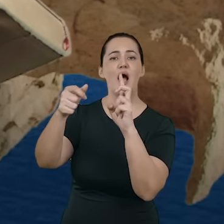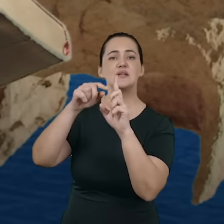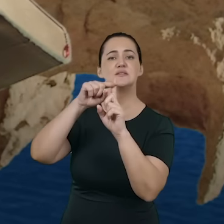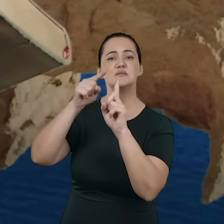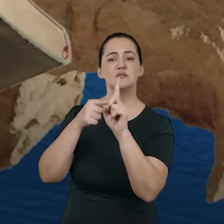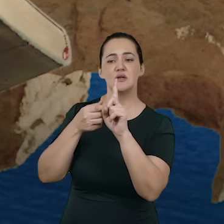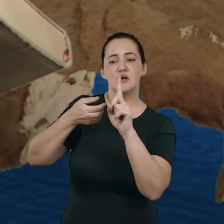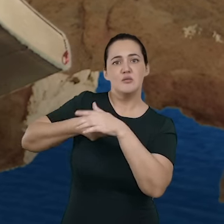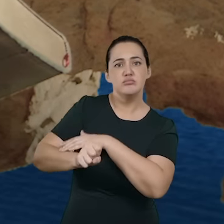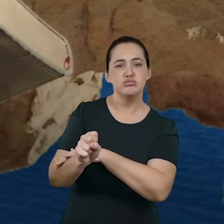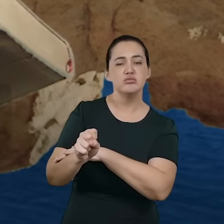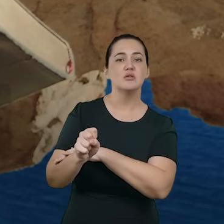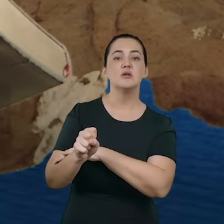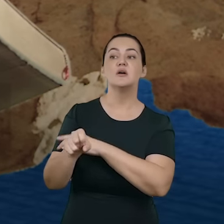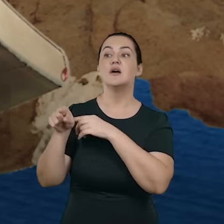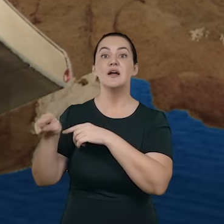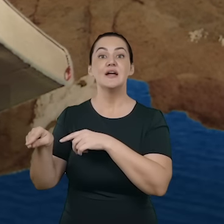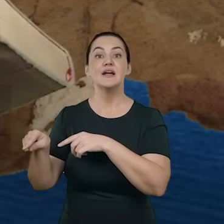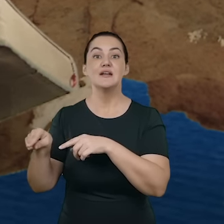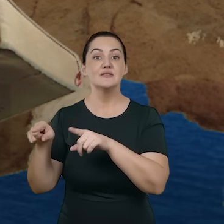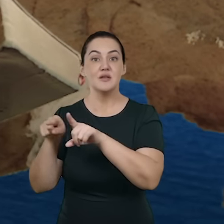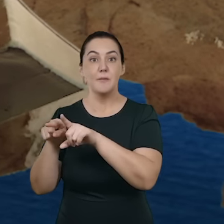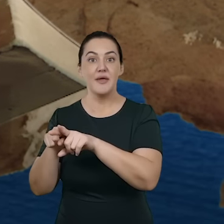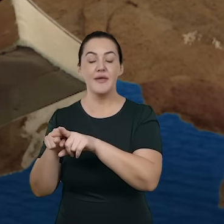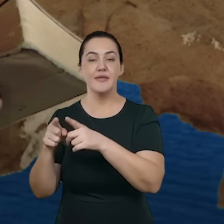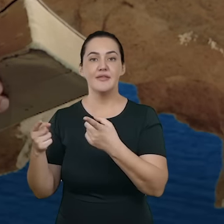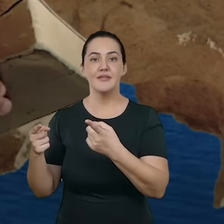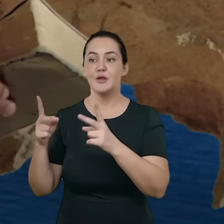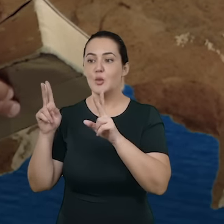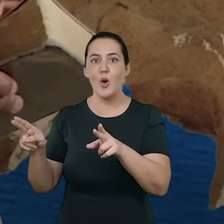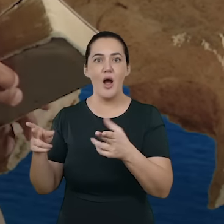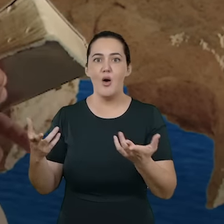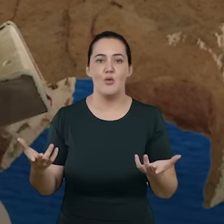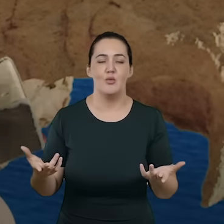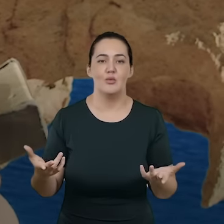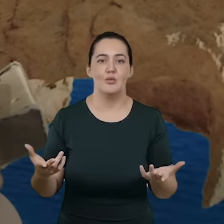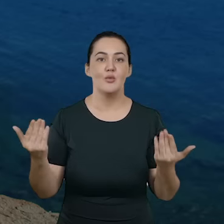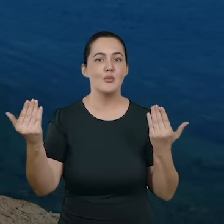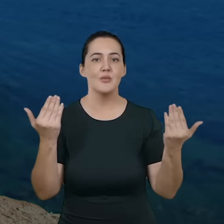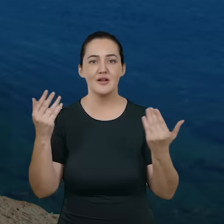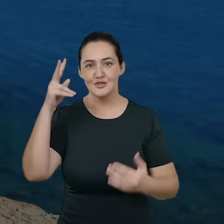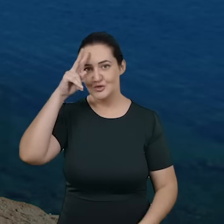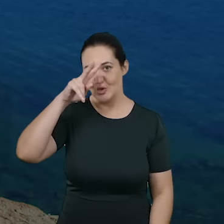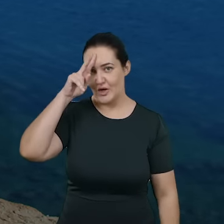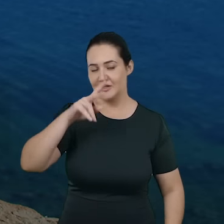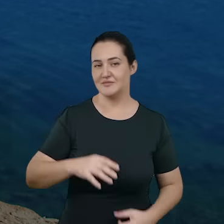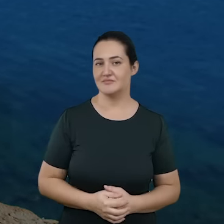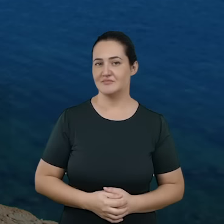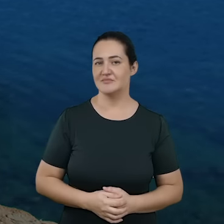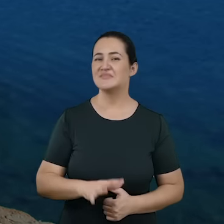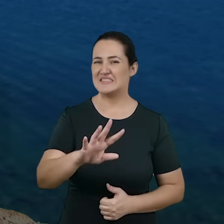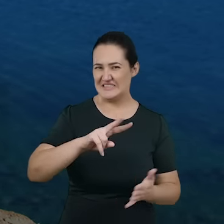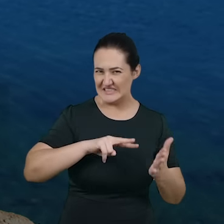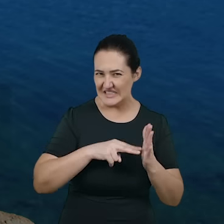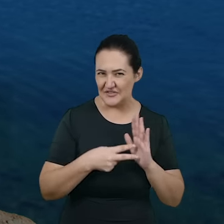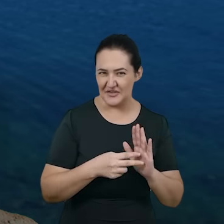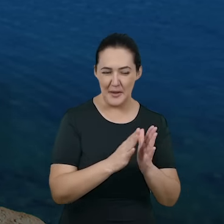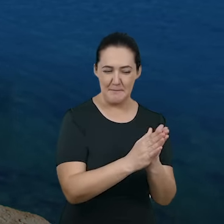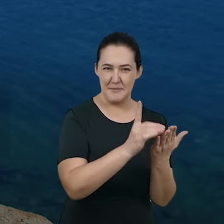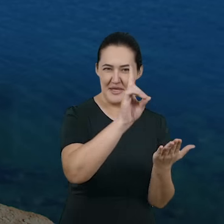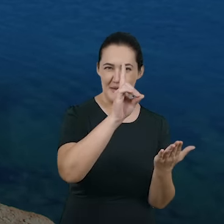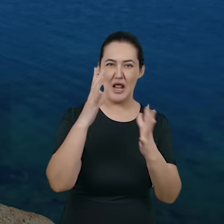dragão que quer devorar a sua criança ou os seus gêmeos, no caso da mitologia grega. Mas, repito, não se trata